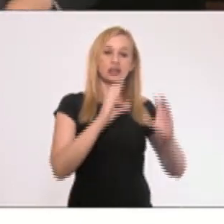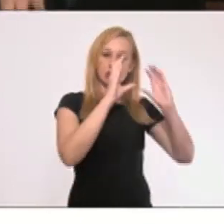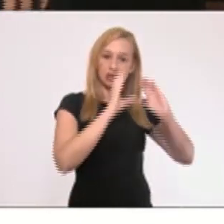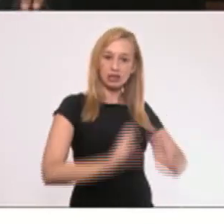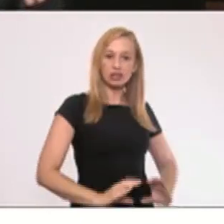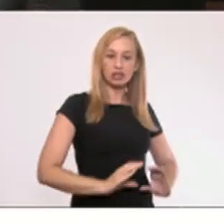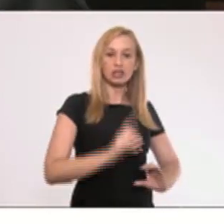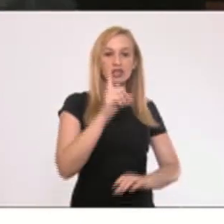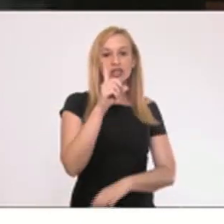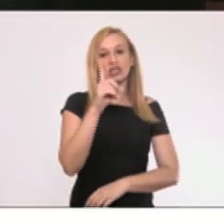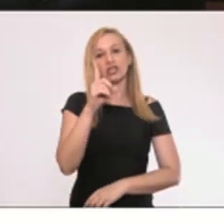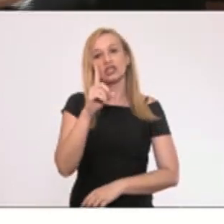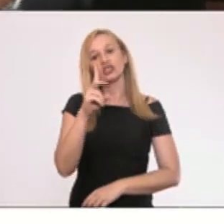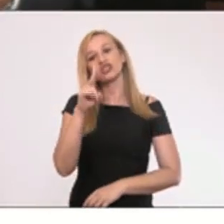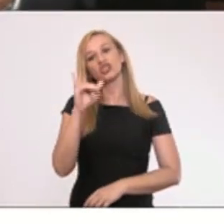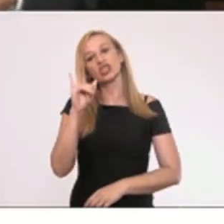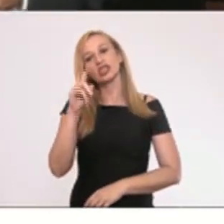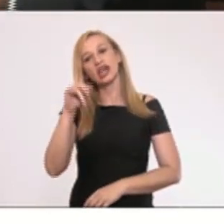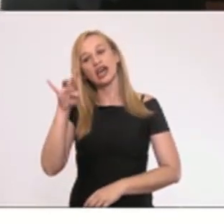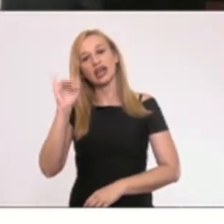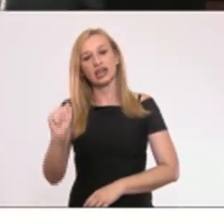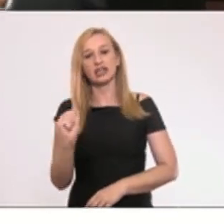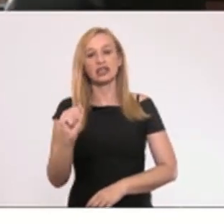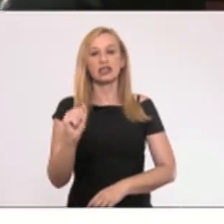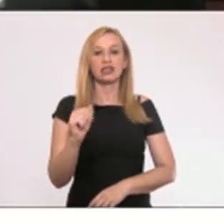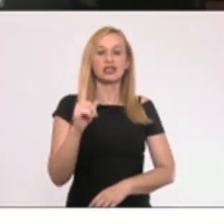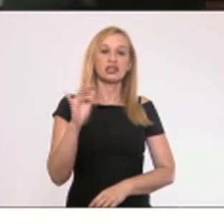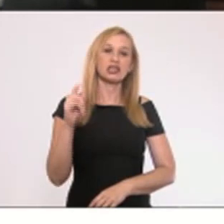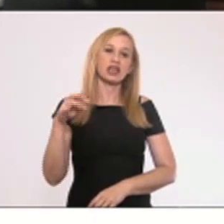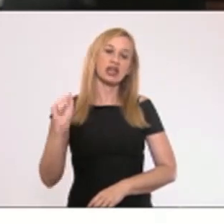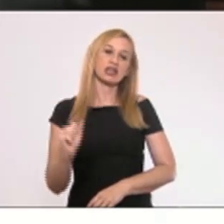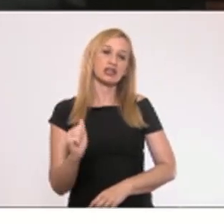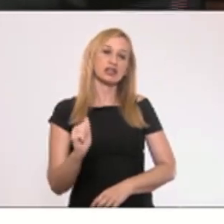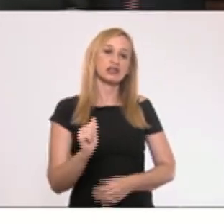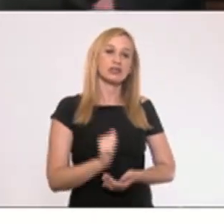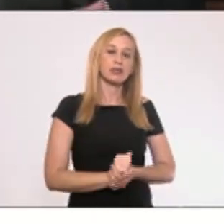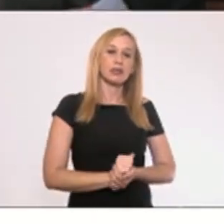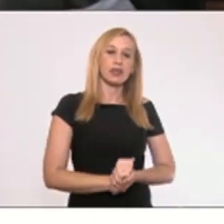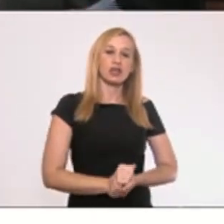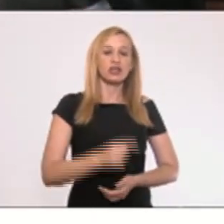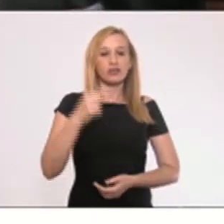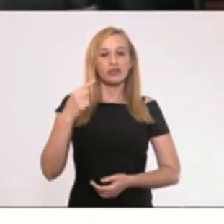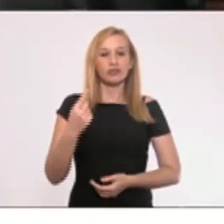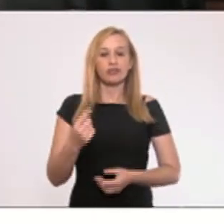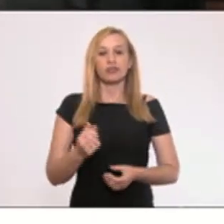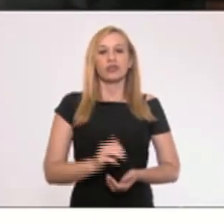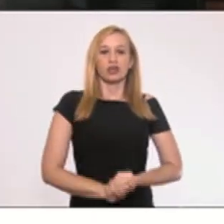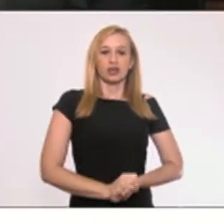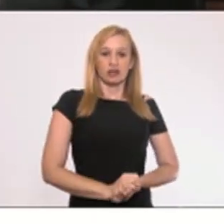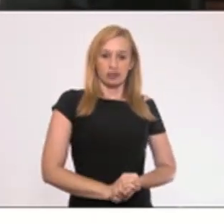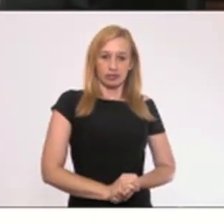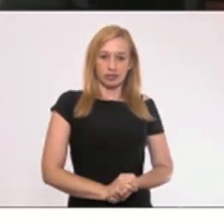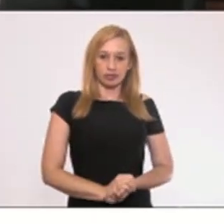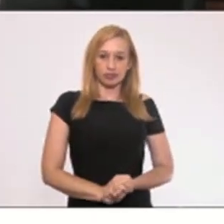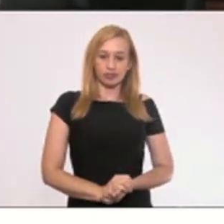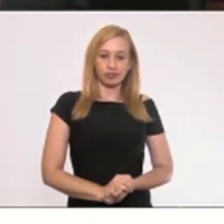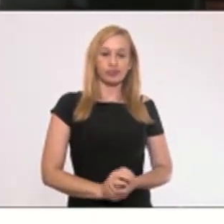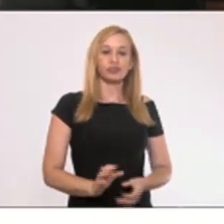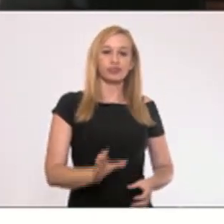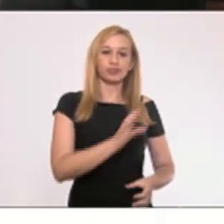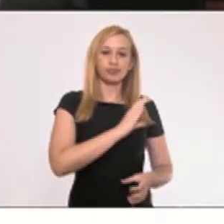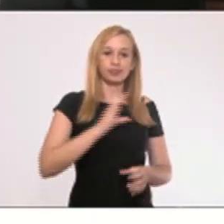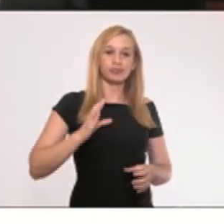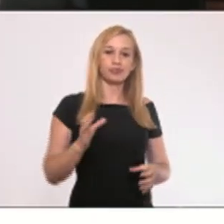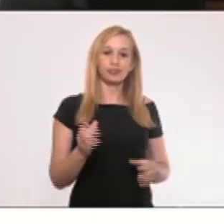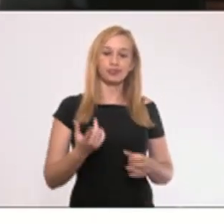presidente do grupo Transrevolução. Presente pareceres das comissões de normas internas e proposições externas. Para emitir parecer pela Comissão de